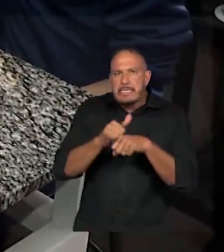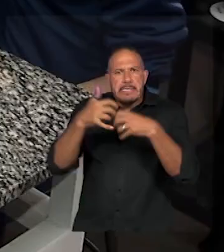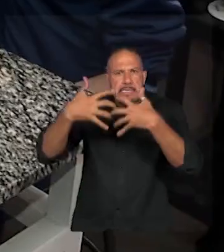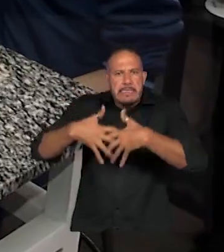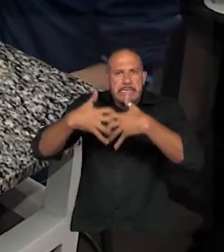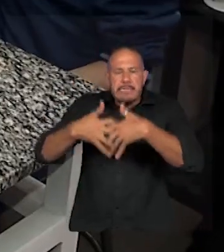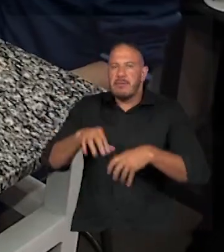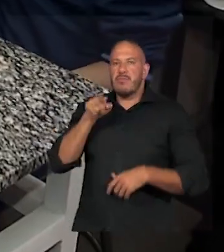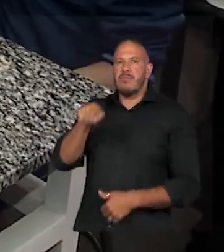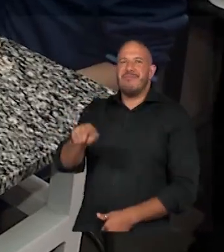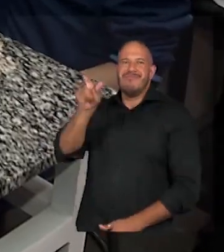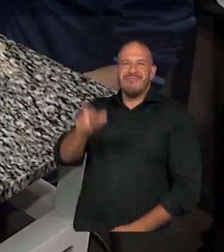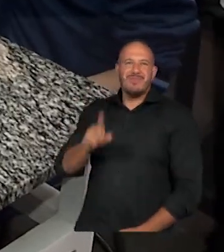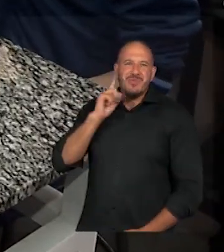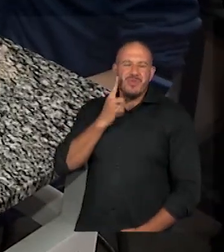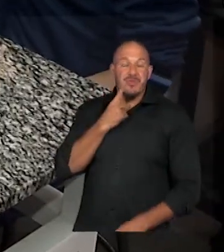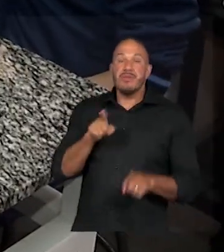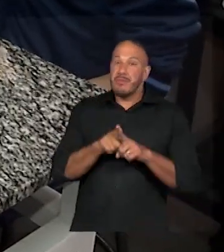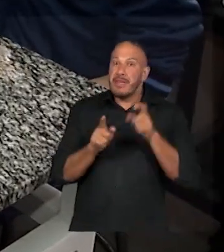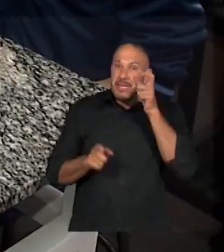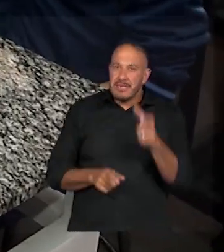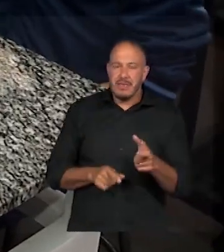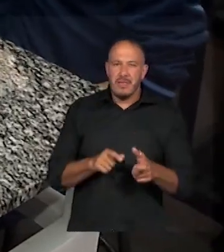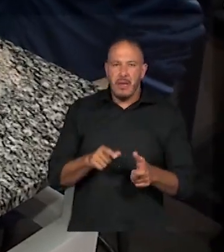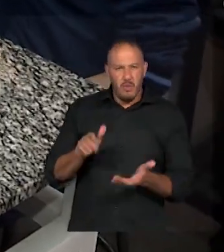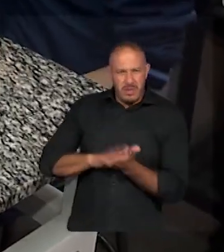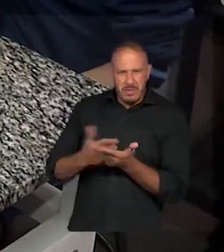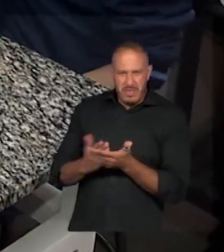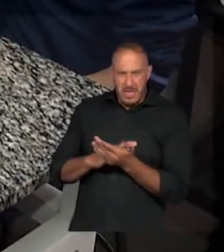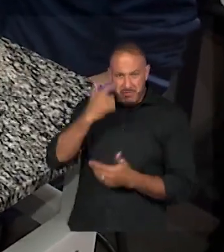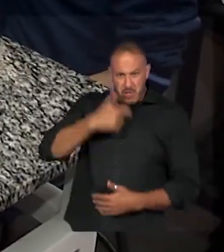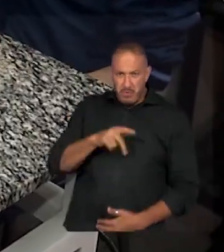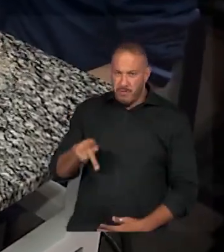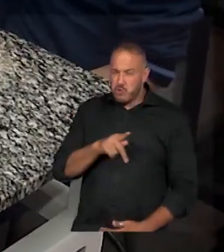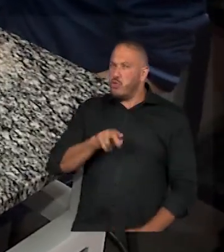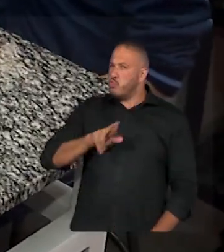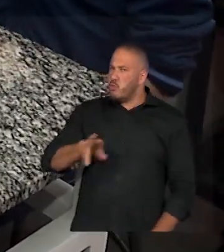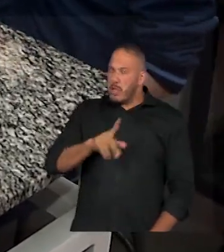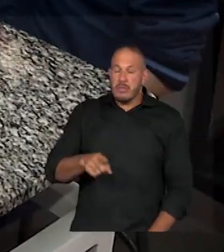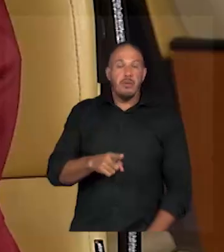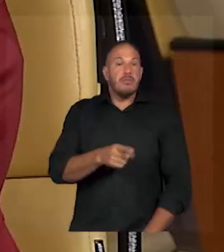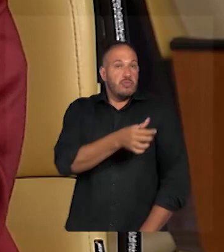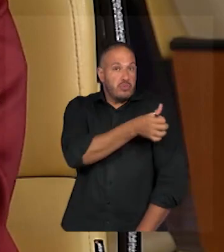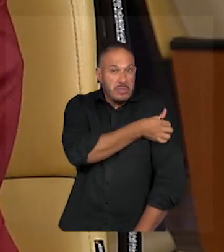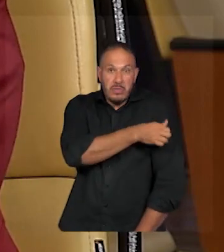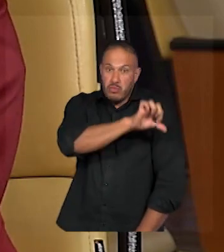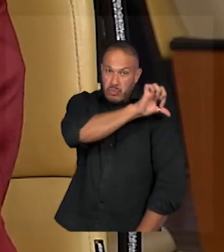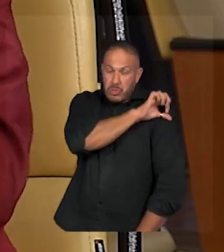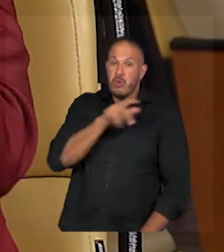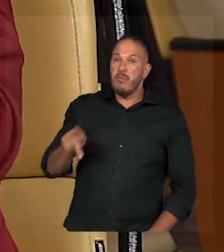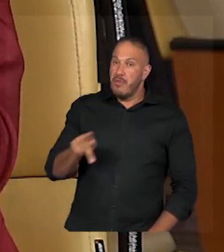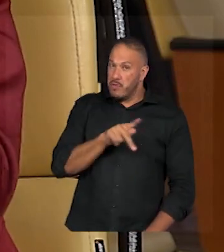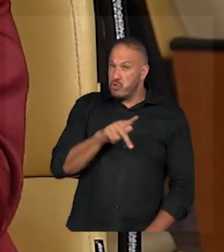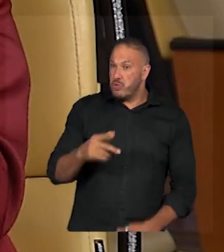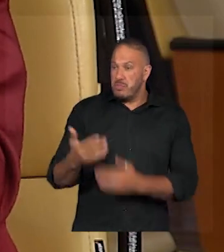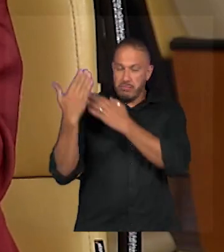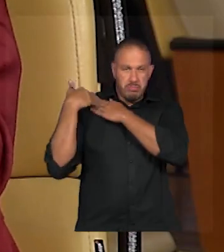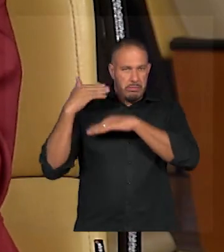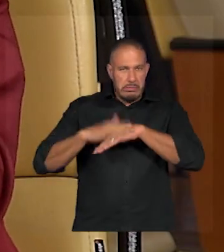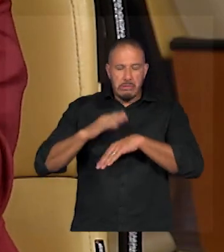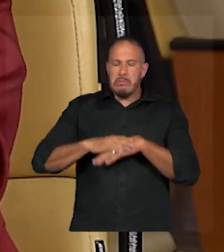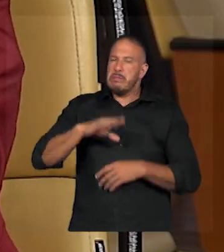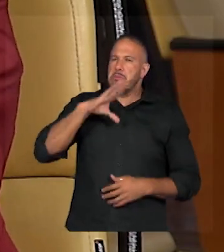mais interessante é que assim, o intérprete não é o professor. Do 6º ao 9º ano, o professor é o regente de